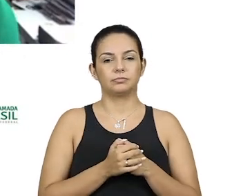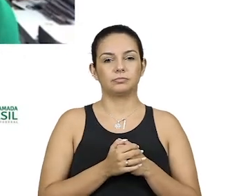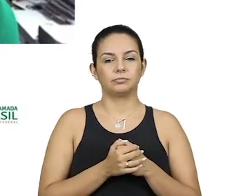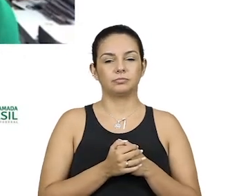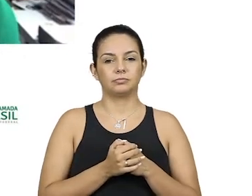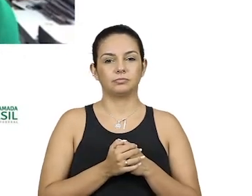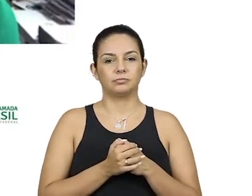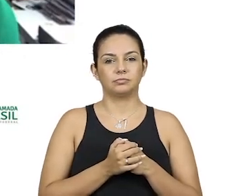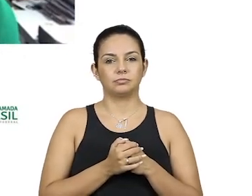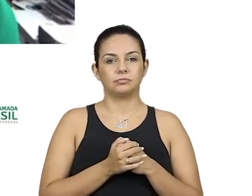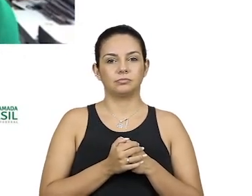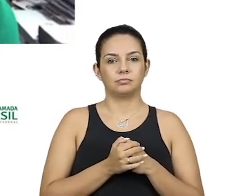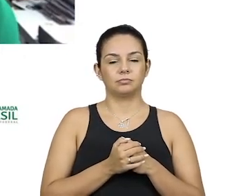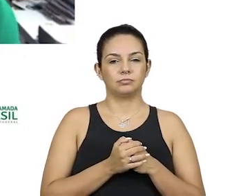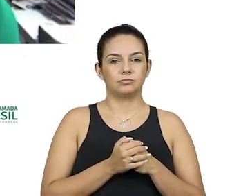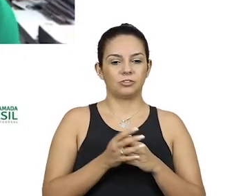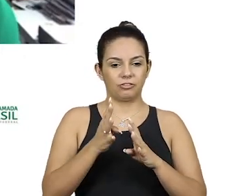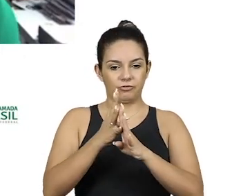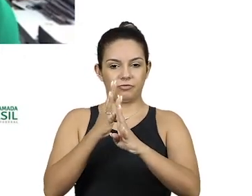enfileirar